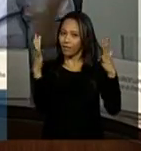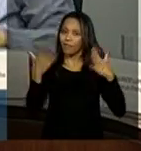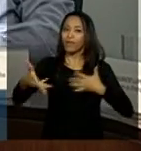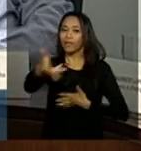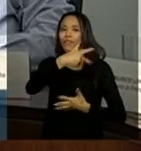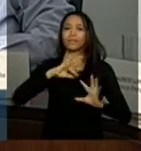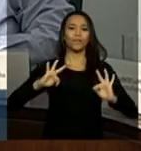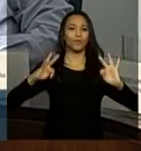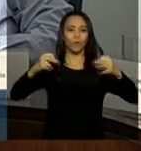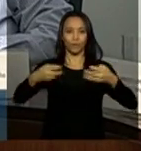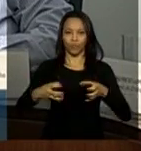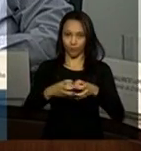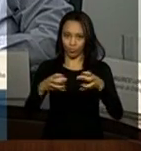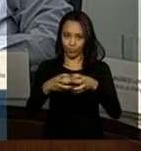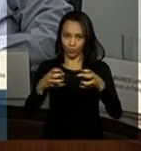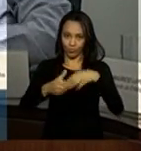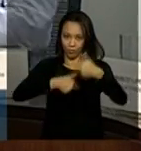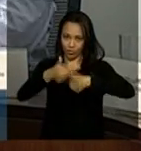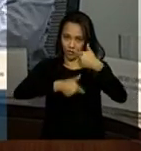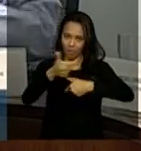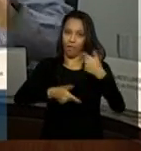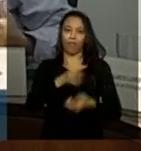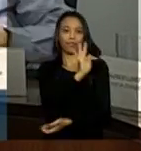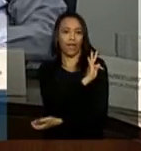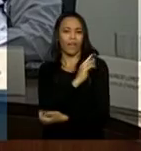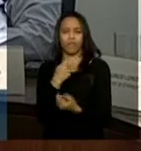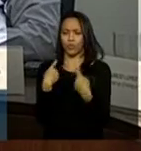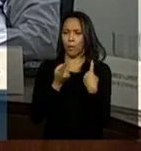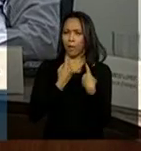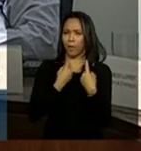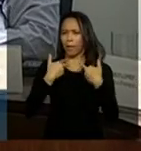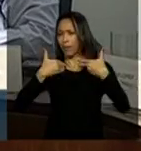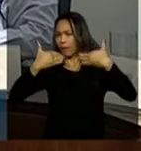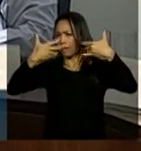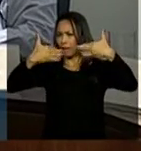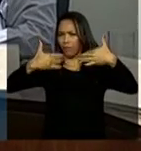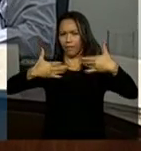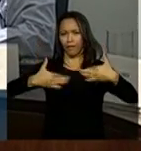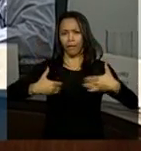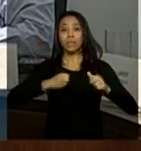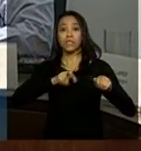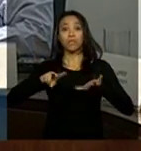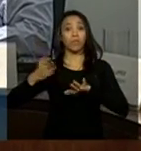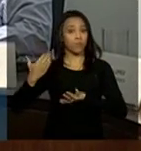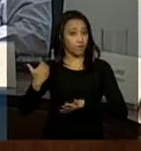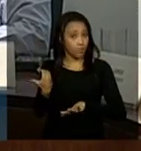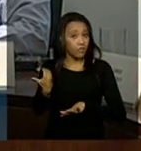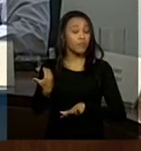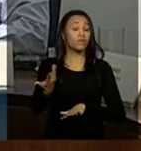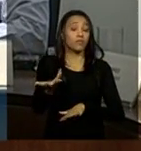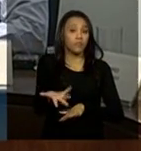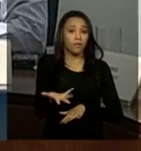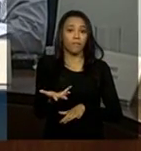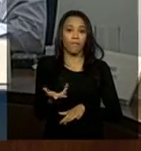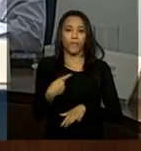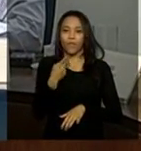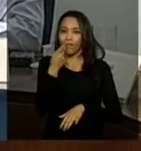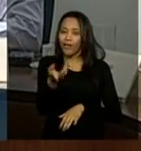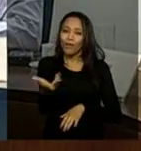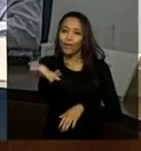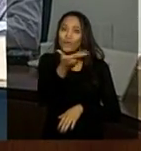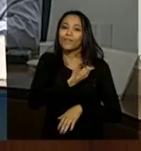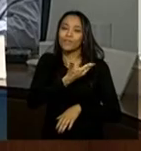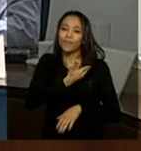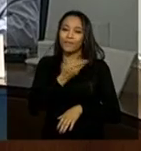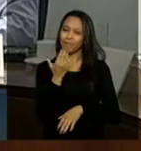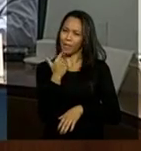às equipes que não estão aqui, todos os técnicos que vieram aqui discutir conosco, etc., na semana passada. E, como diria o nosso amigo José